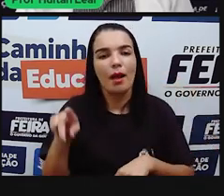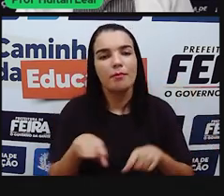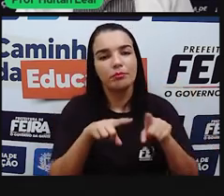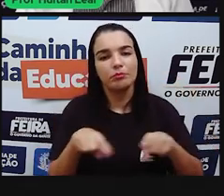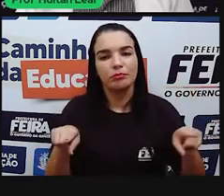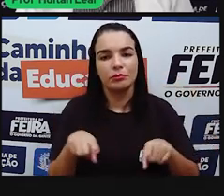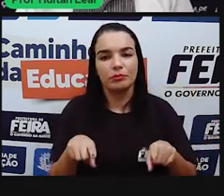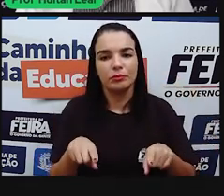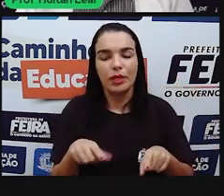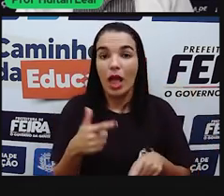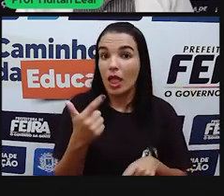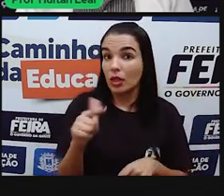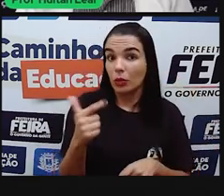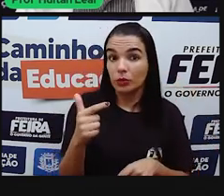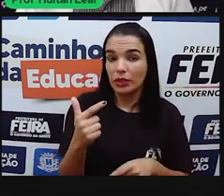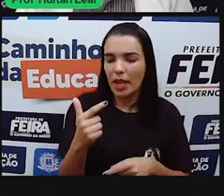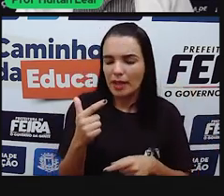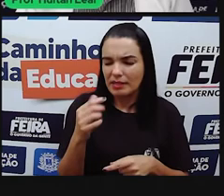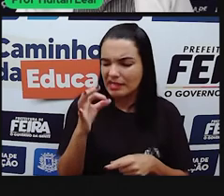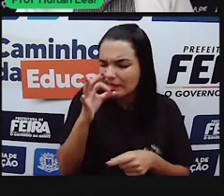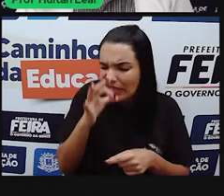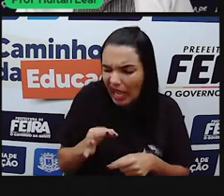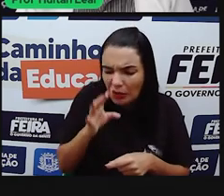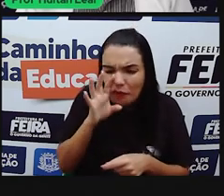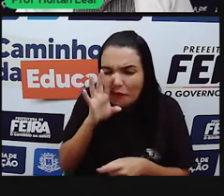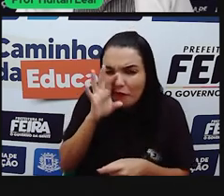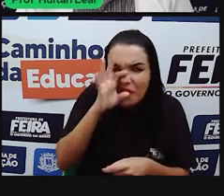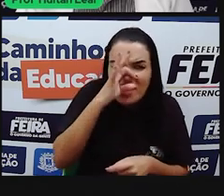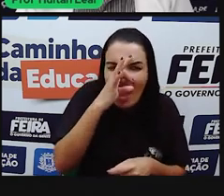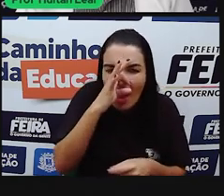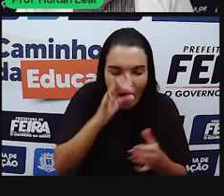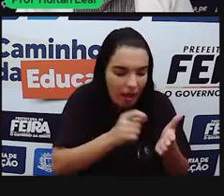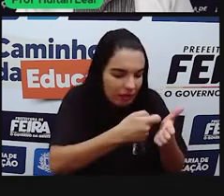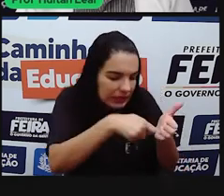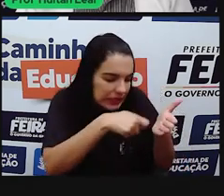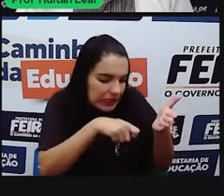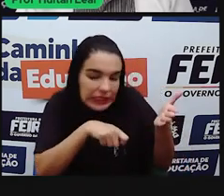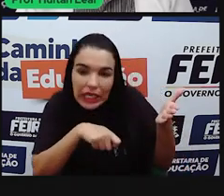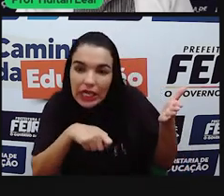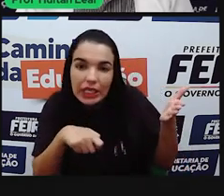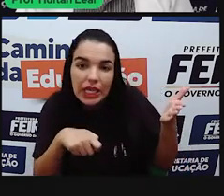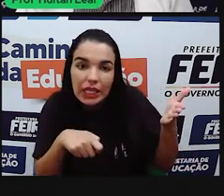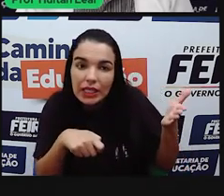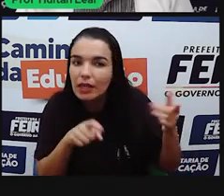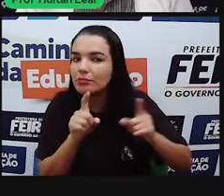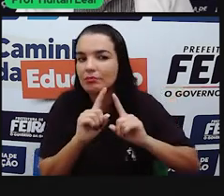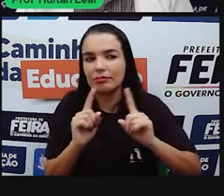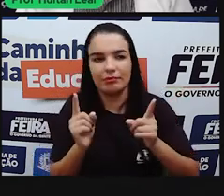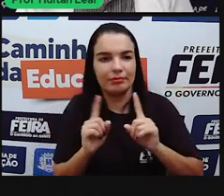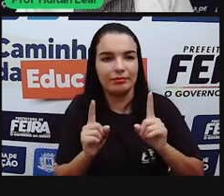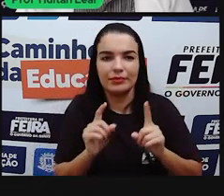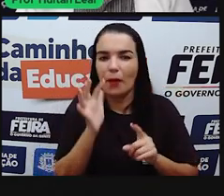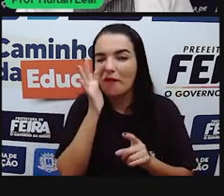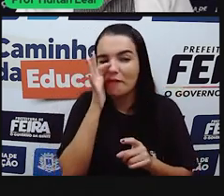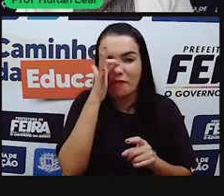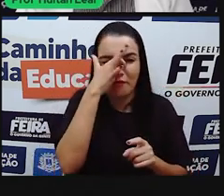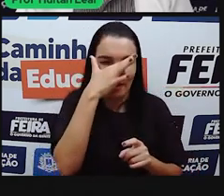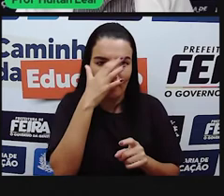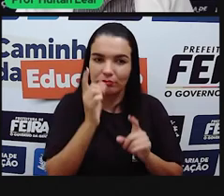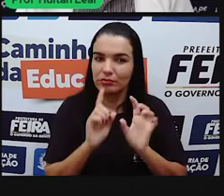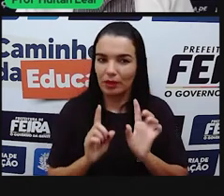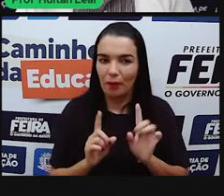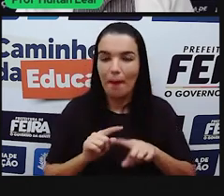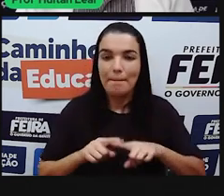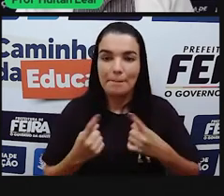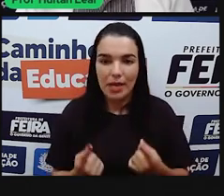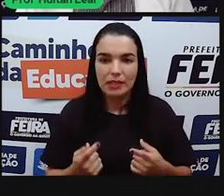à fidelidade da escrita, ou seja, às dinâmicas que existem nas partituras das canções eruditas.